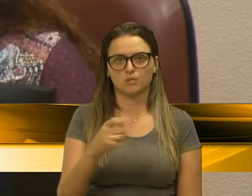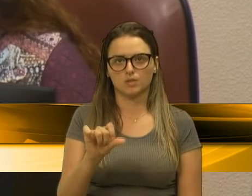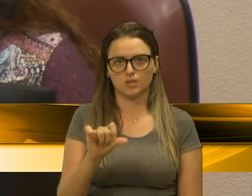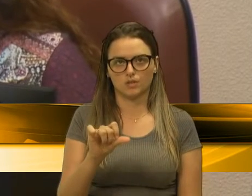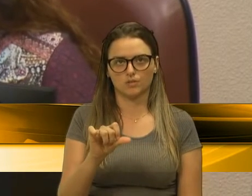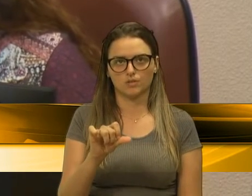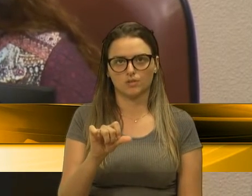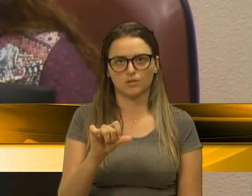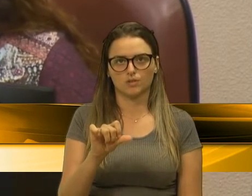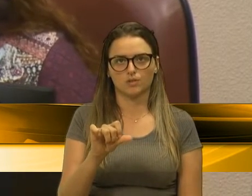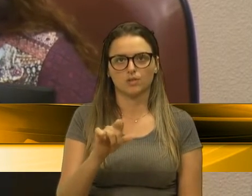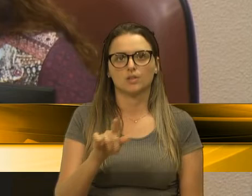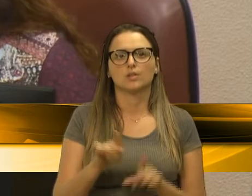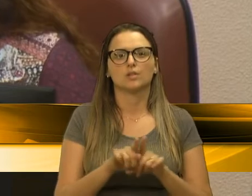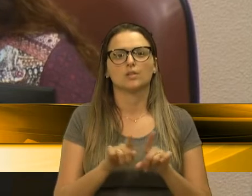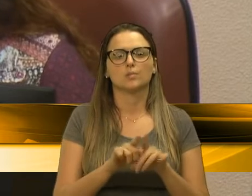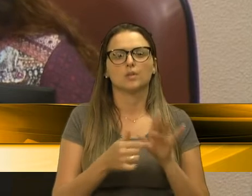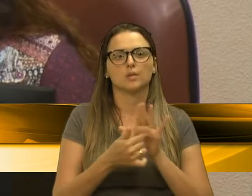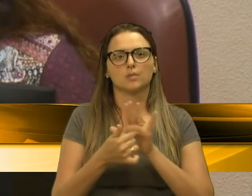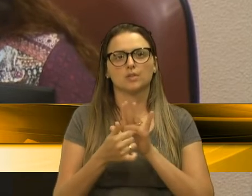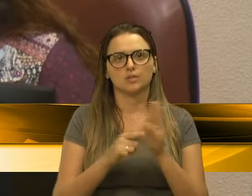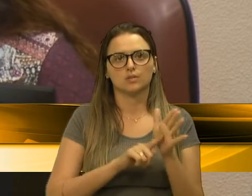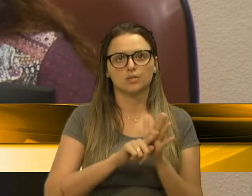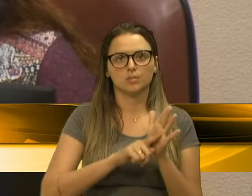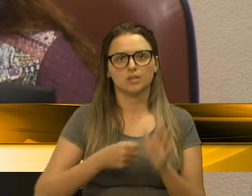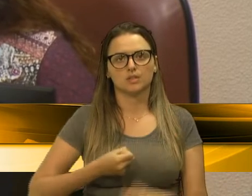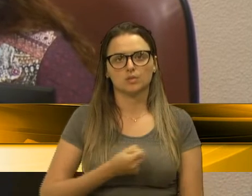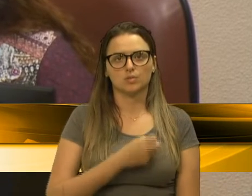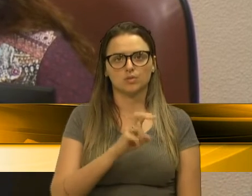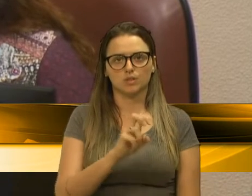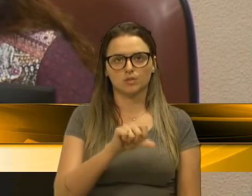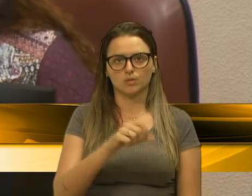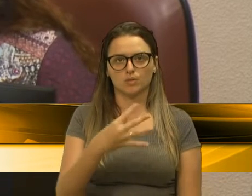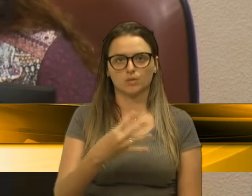867/2019, registrado nesta consultoria sob o número